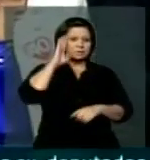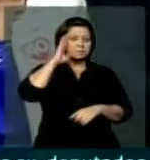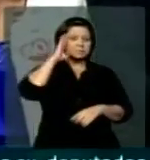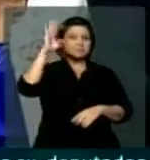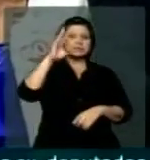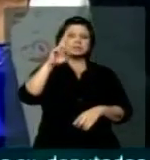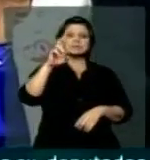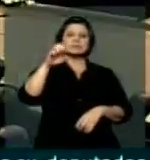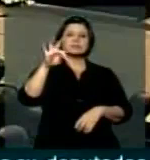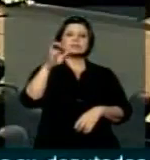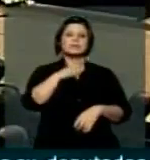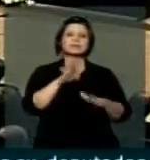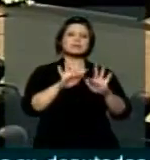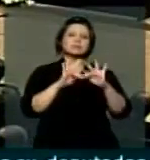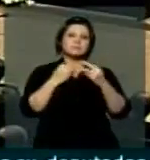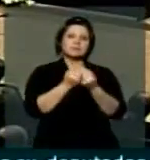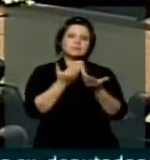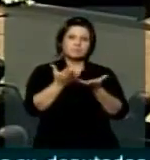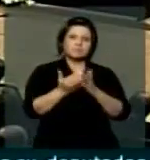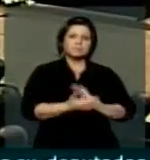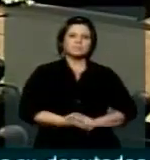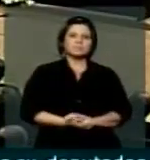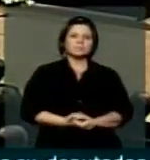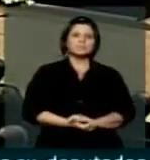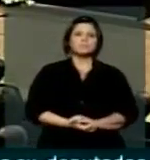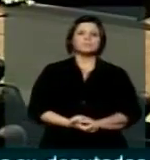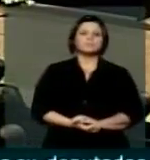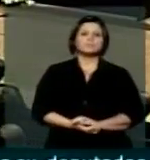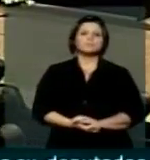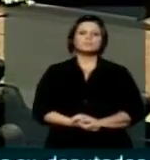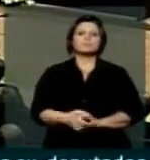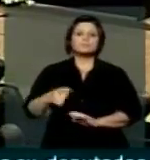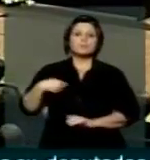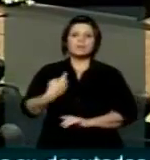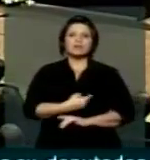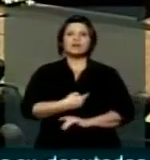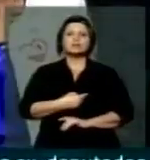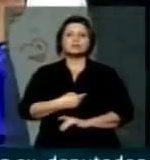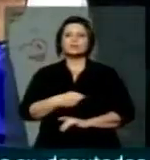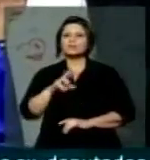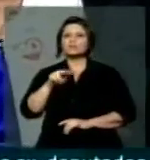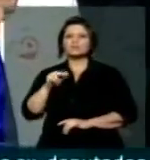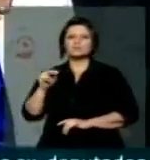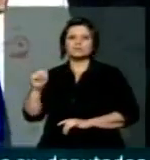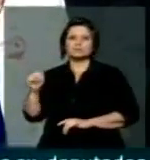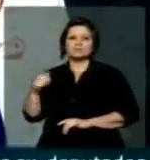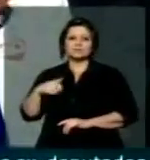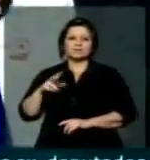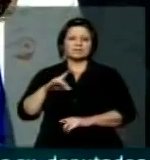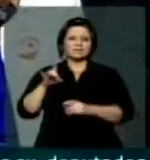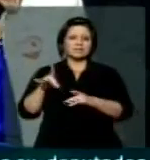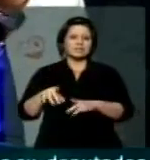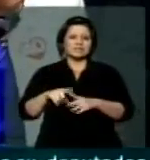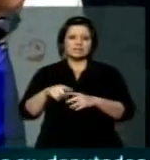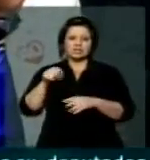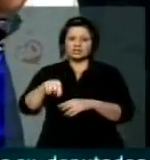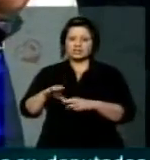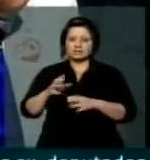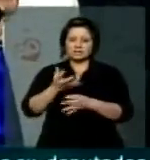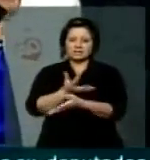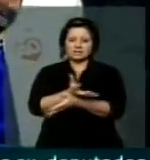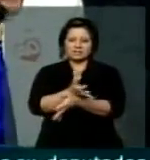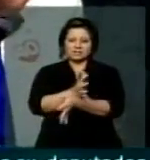Renata, com a família de vocês. Nós não deixaremos aquela casa